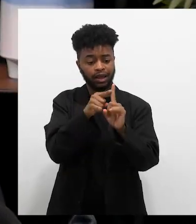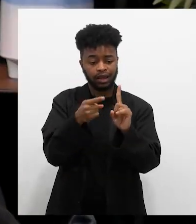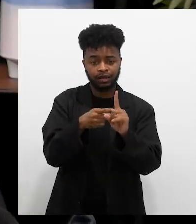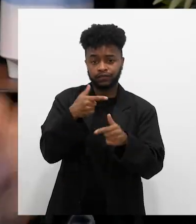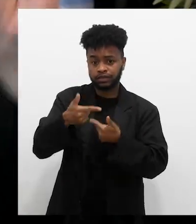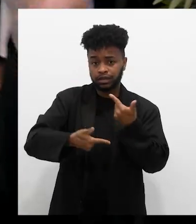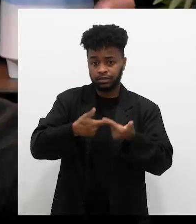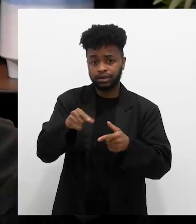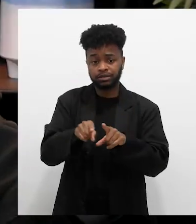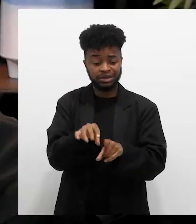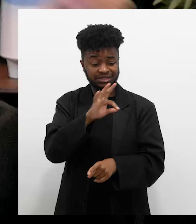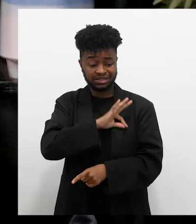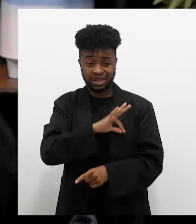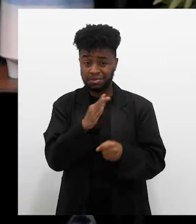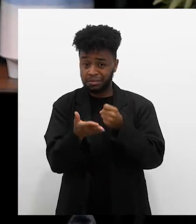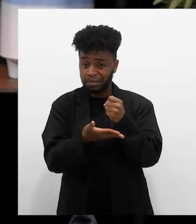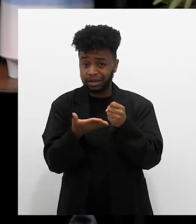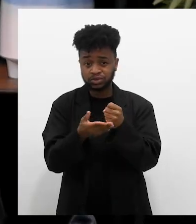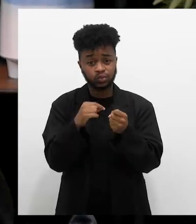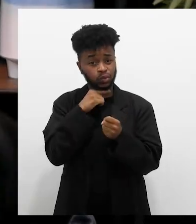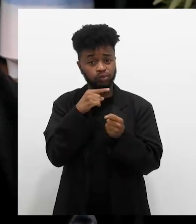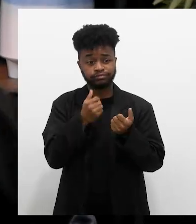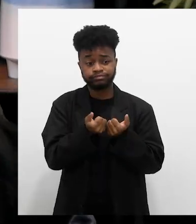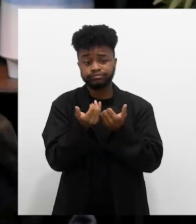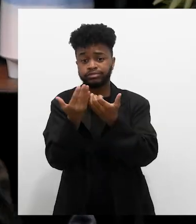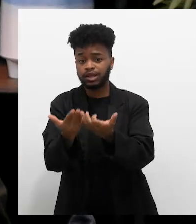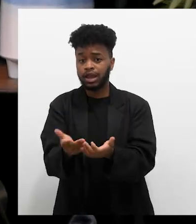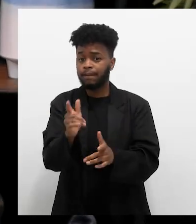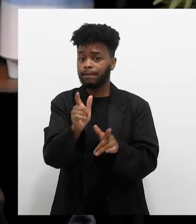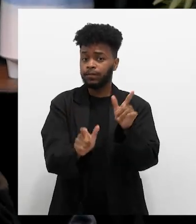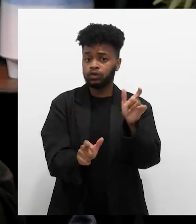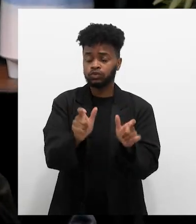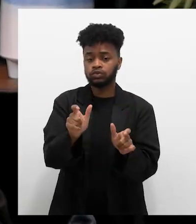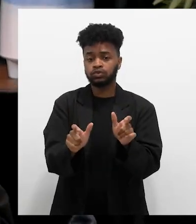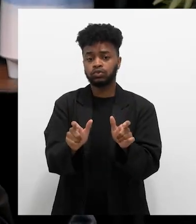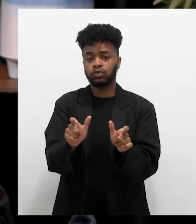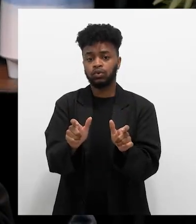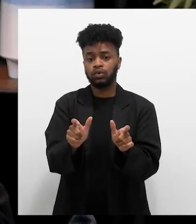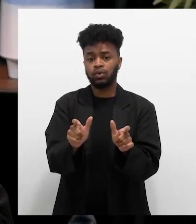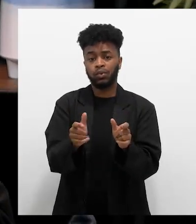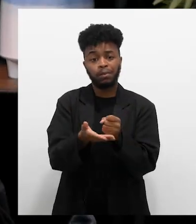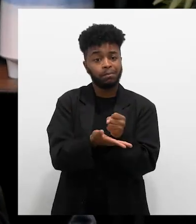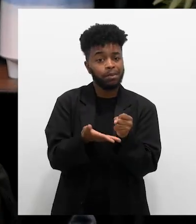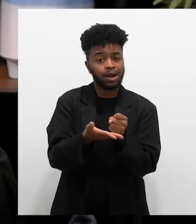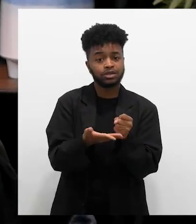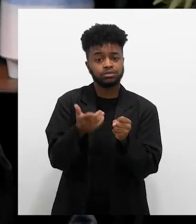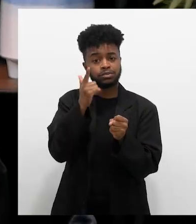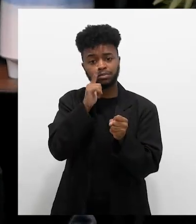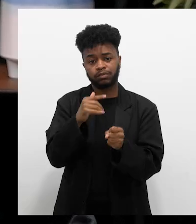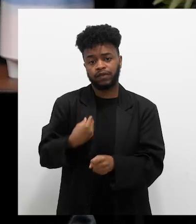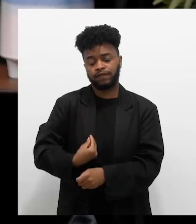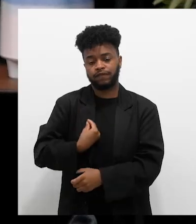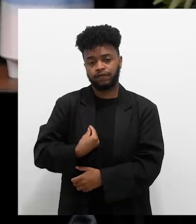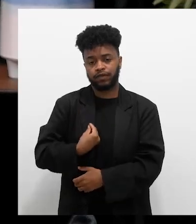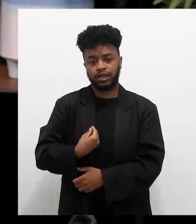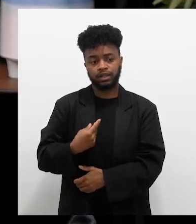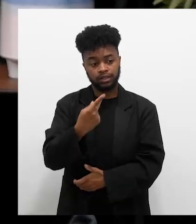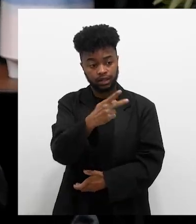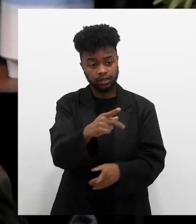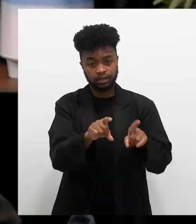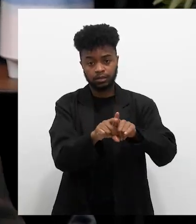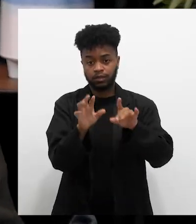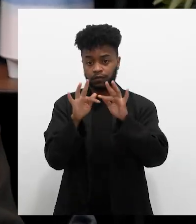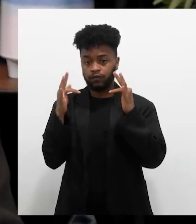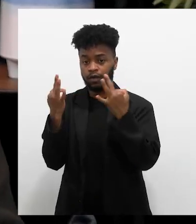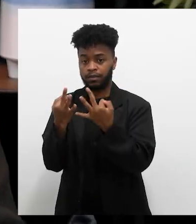mulheres grávidas, o salário mínimo que não permitia que o operário desse o mínimo para a subsistência sua e